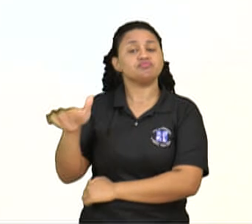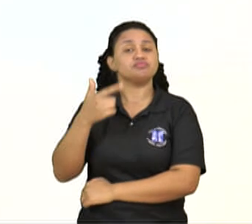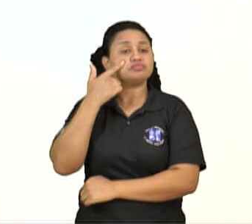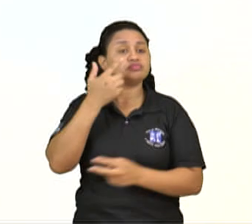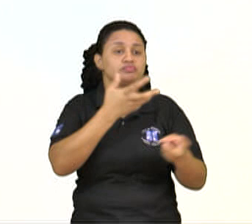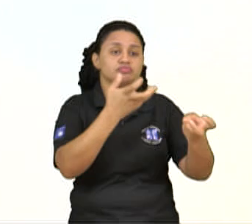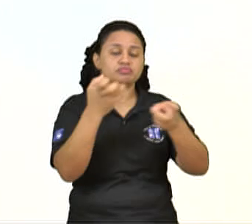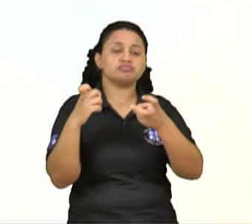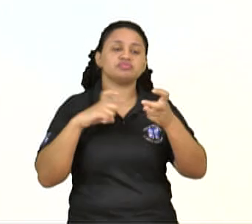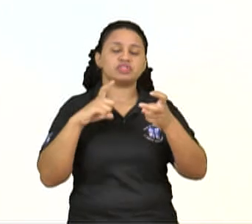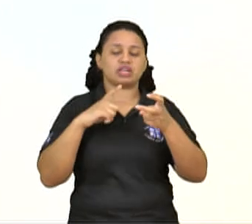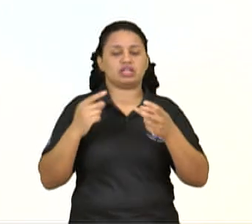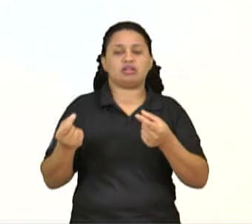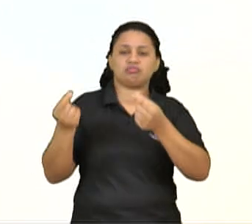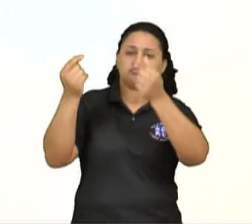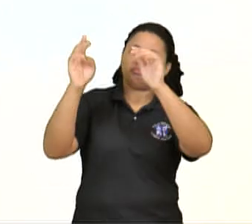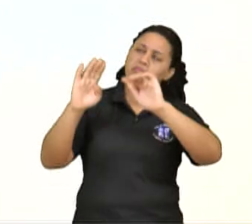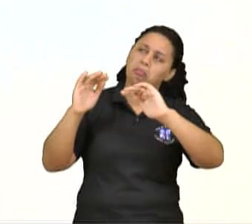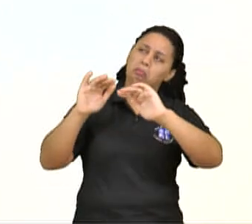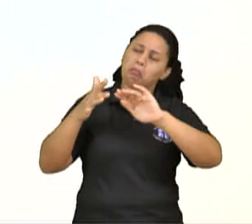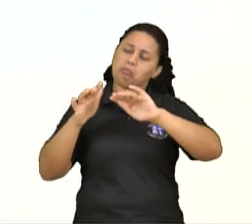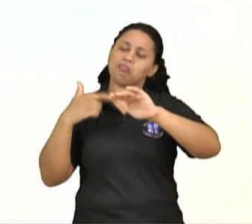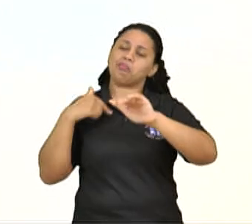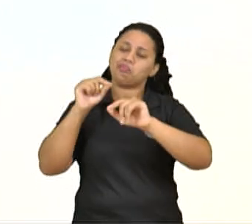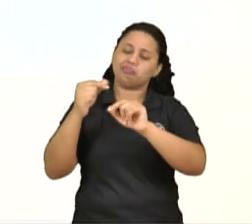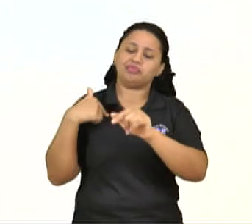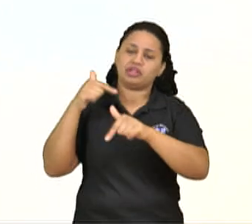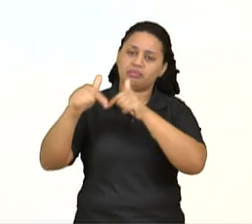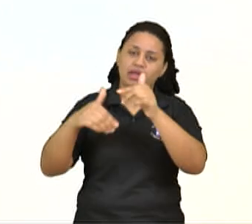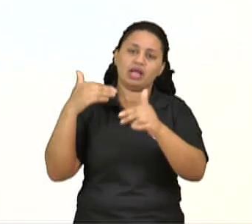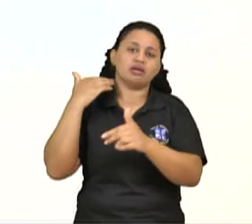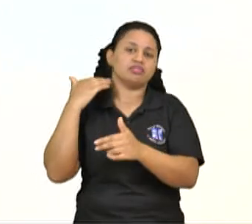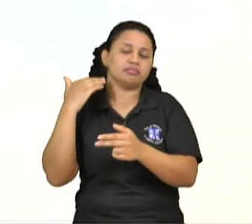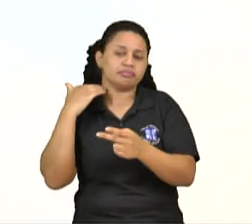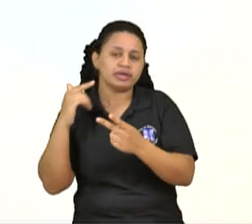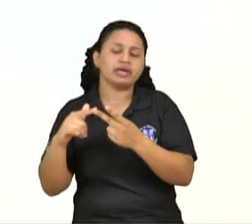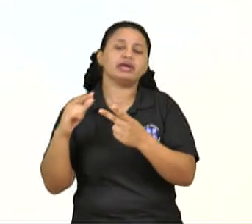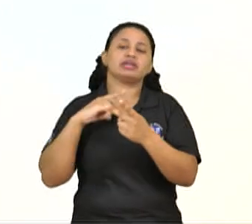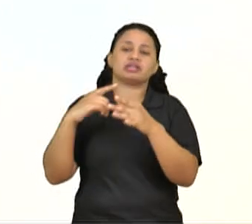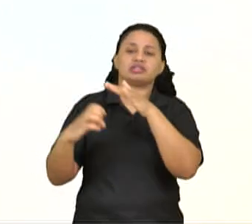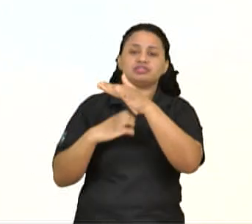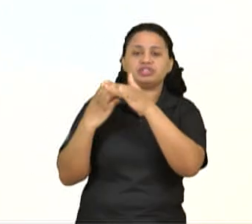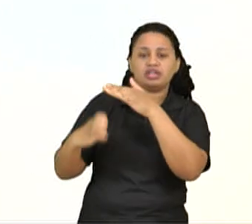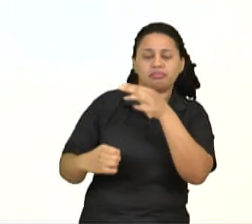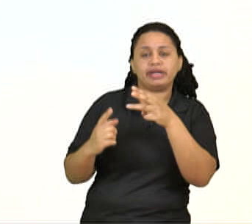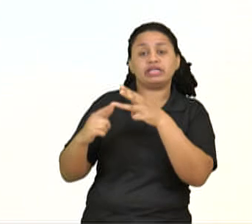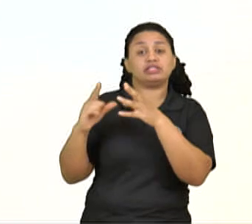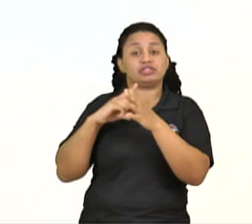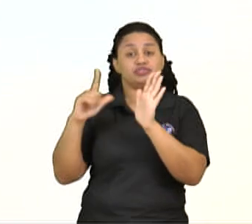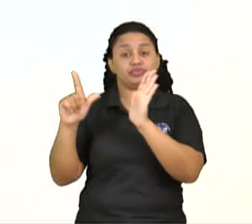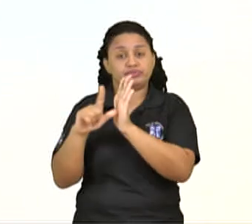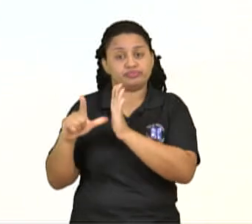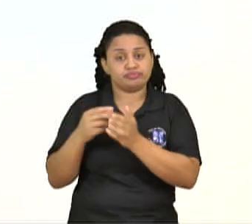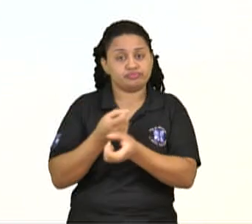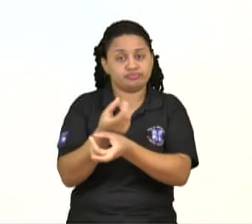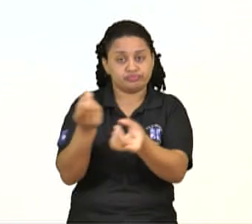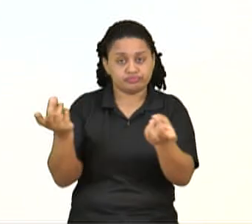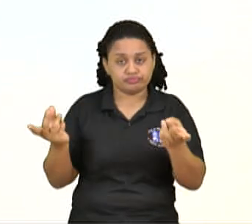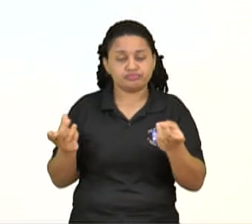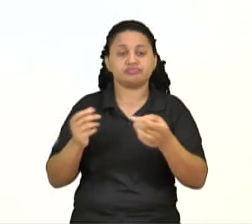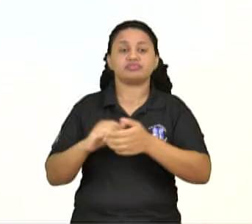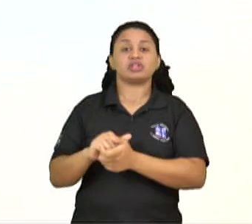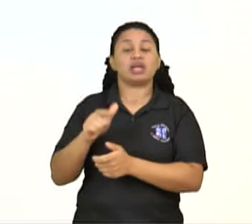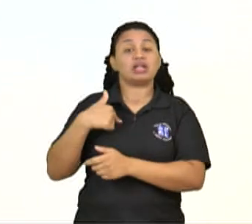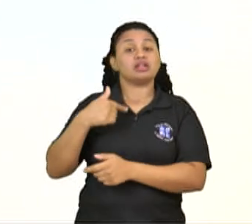da média burguesia também, eles eram banqueiros, armadores, industriais, comerciantes, Eles defendiam o